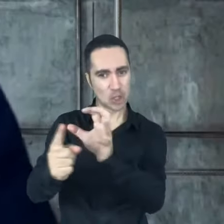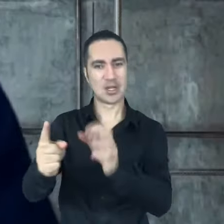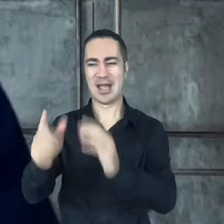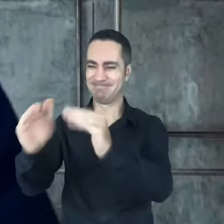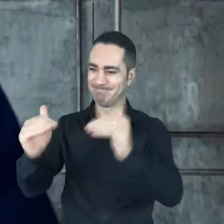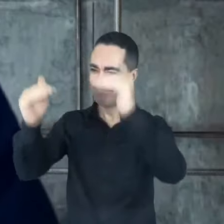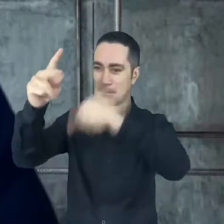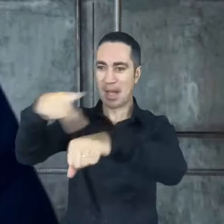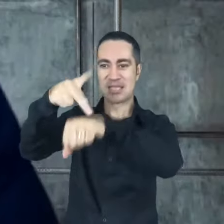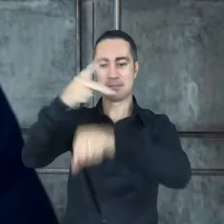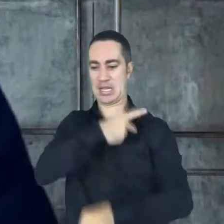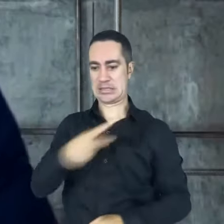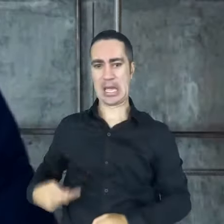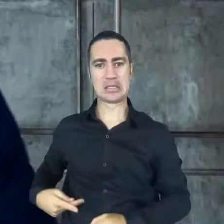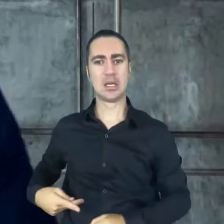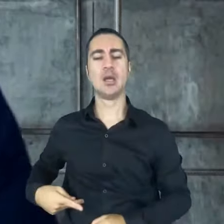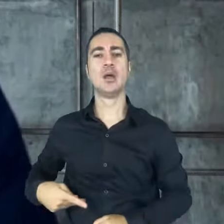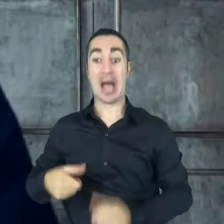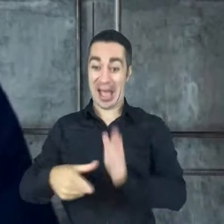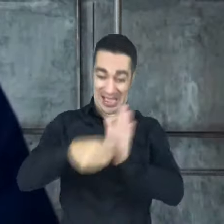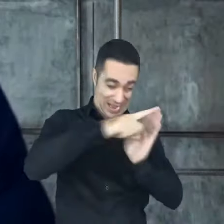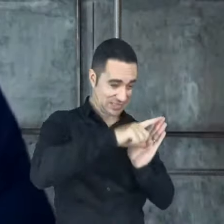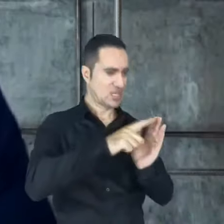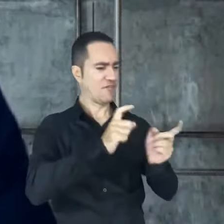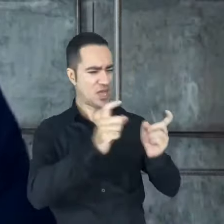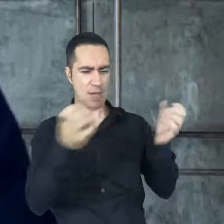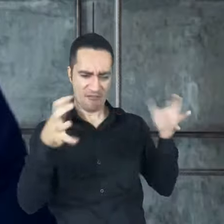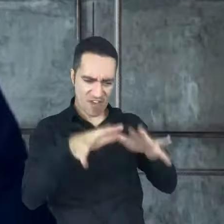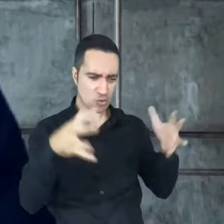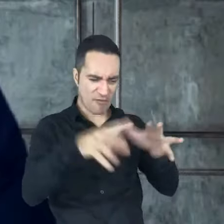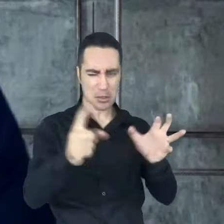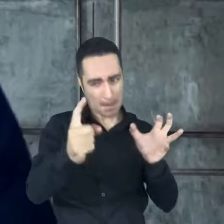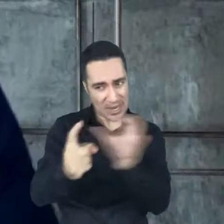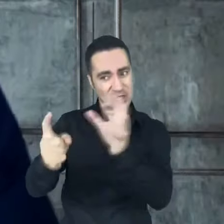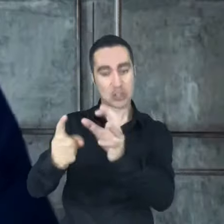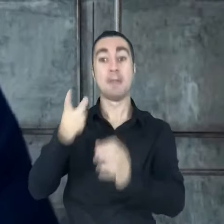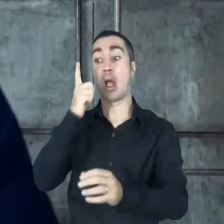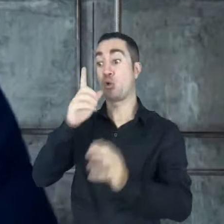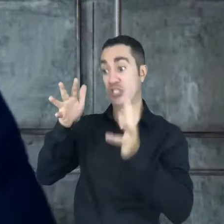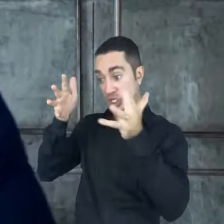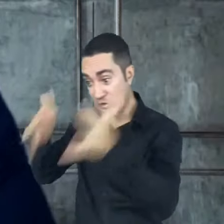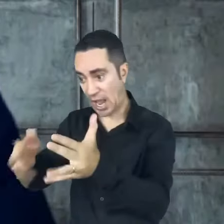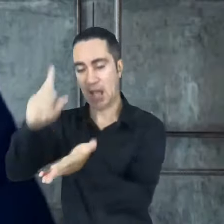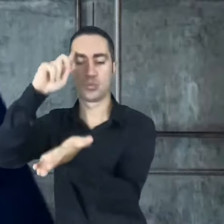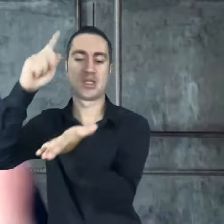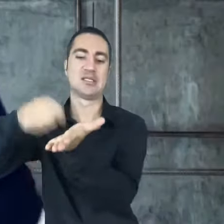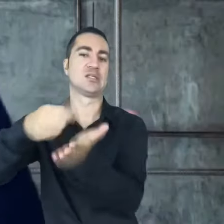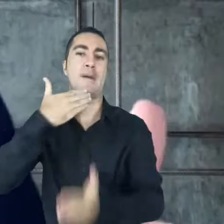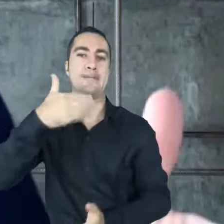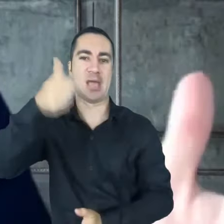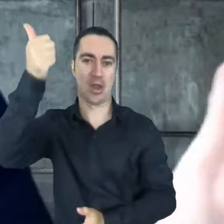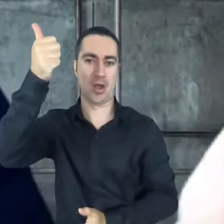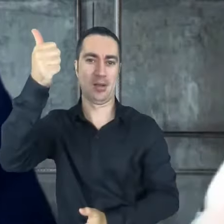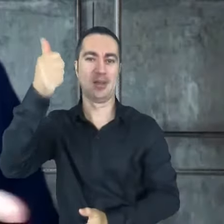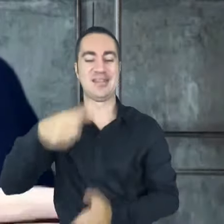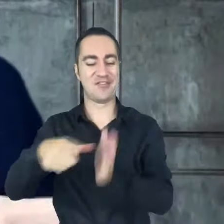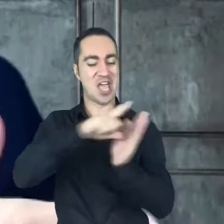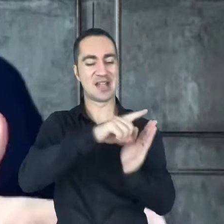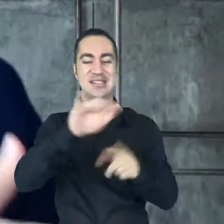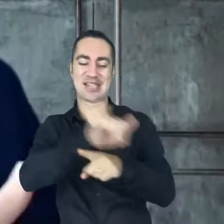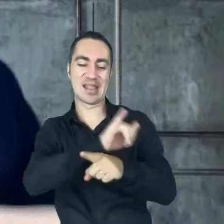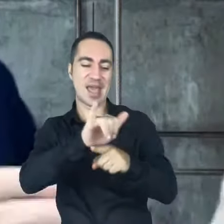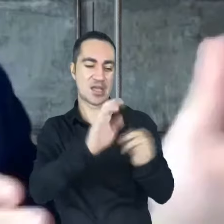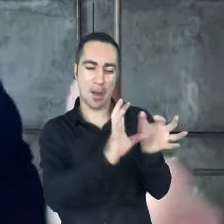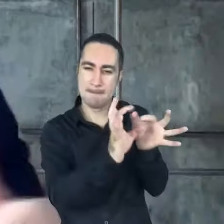gente chegasse, então, com resultados bastante satisfatórios ao final. Tá? Então, a gente teve, desde,